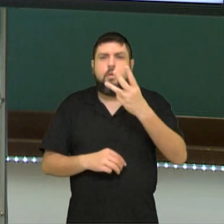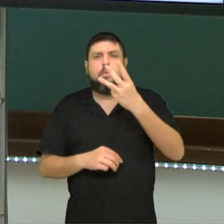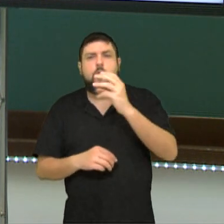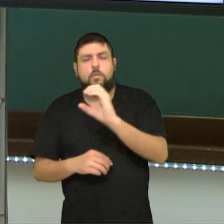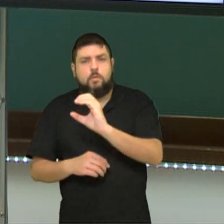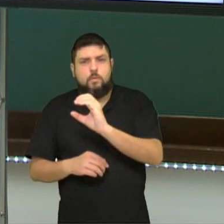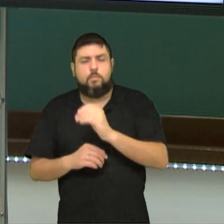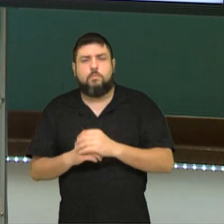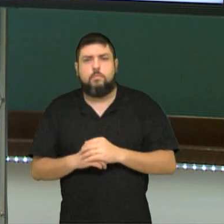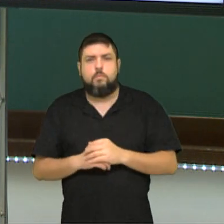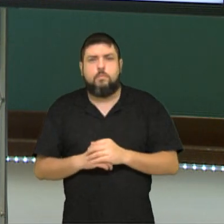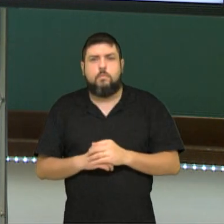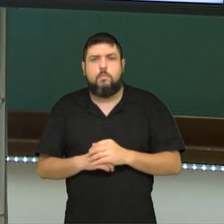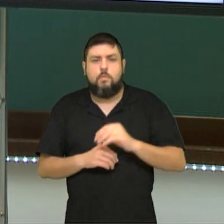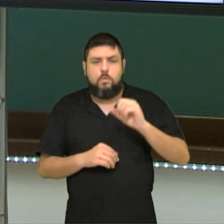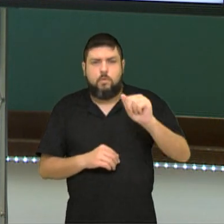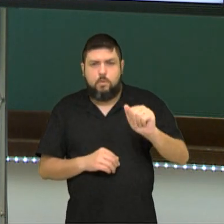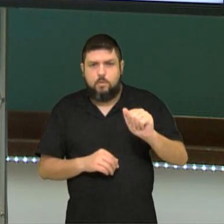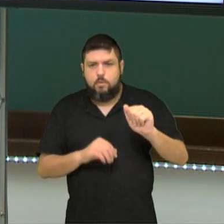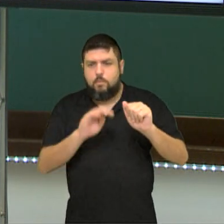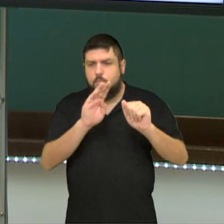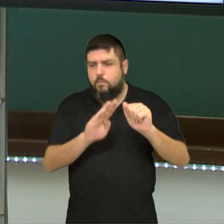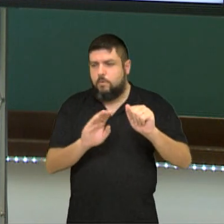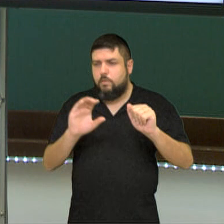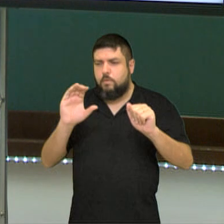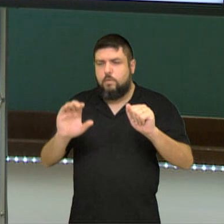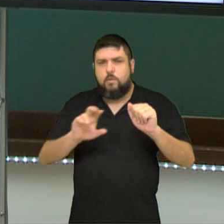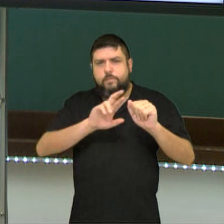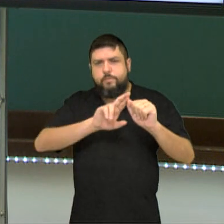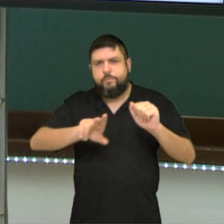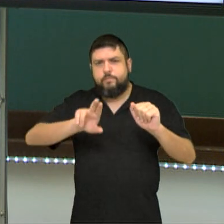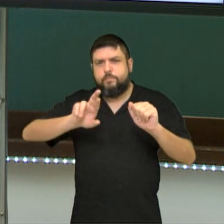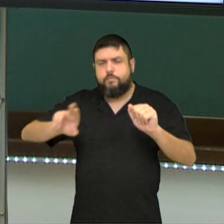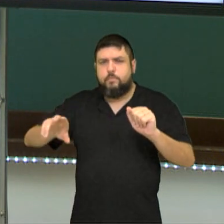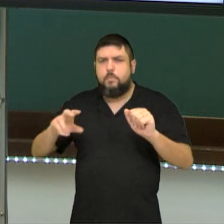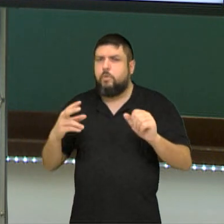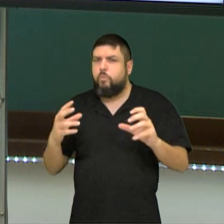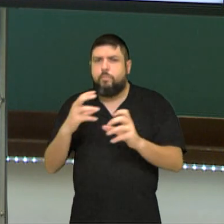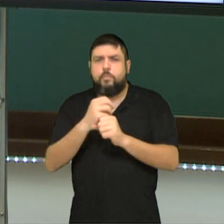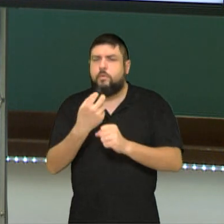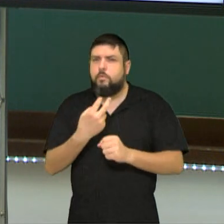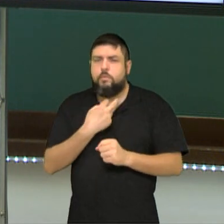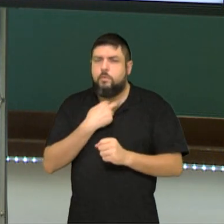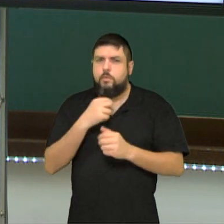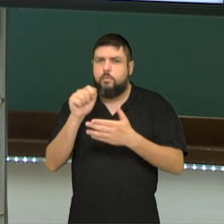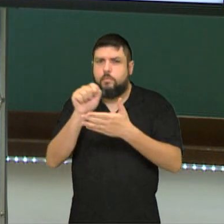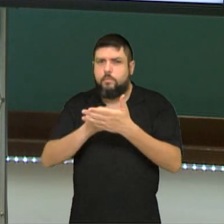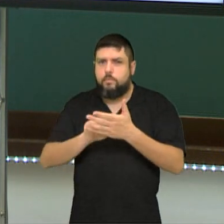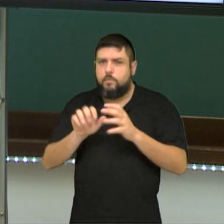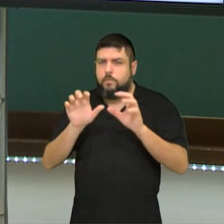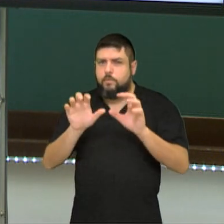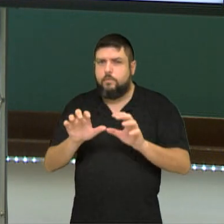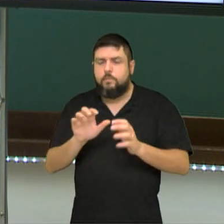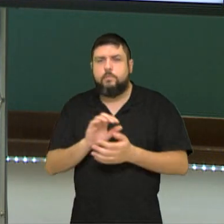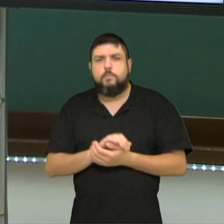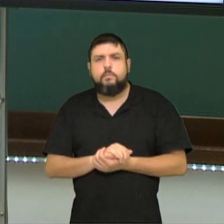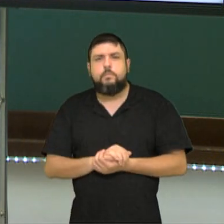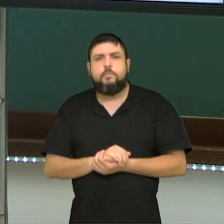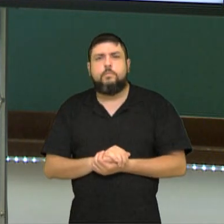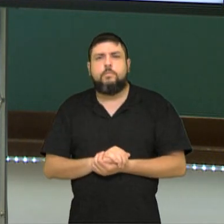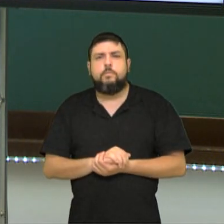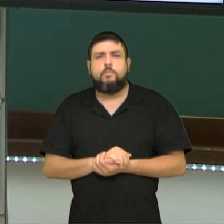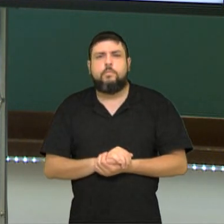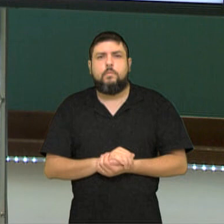é semelhante. Um tem A, outro tem B e outro tem C. Não posso somar ninguém, vai ficar representado assim, ok? Ou